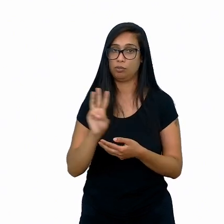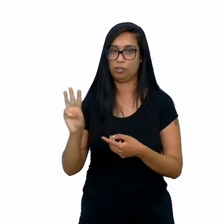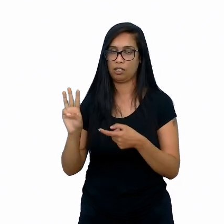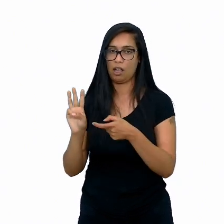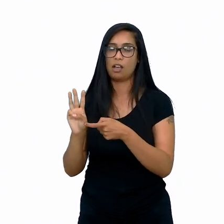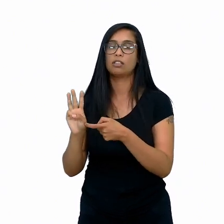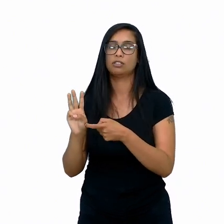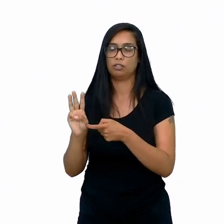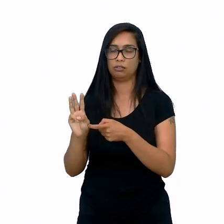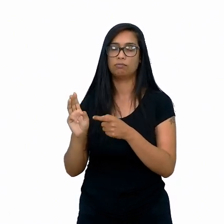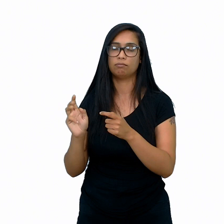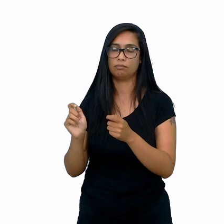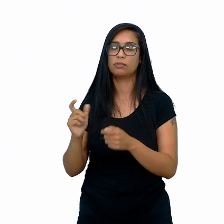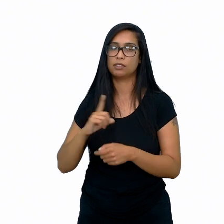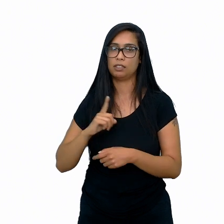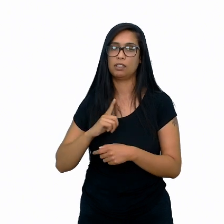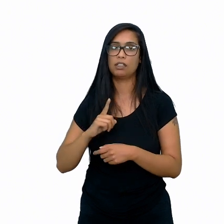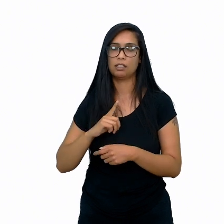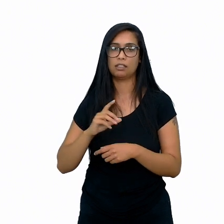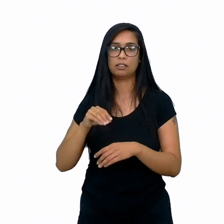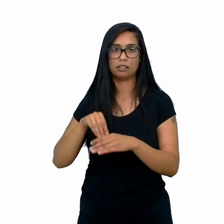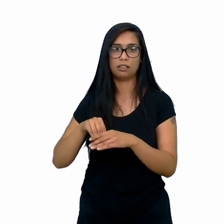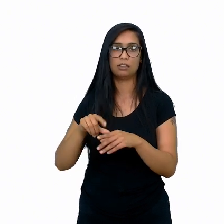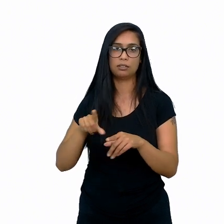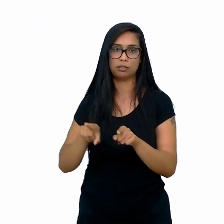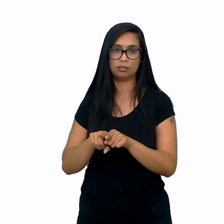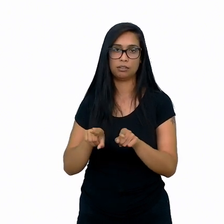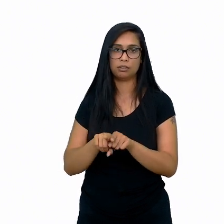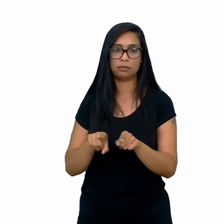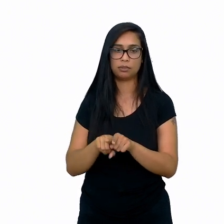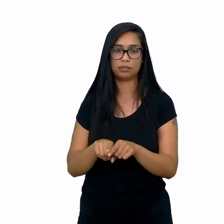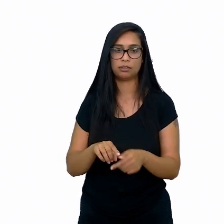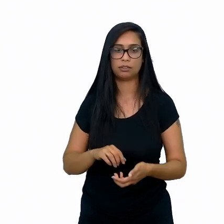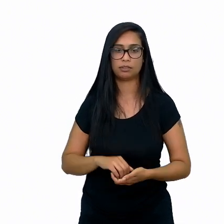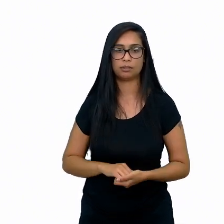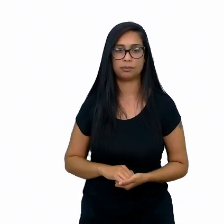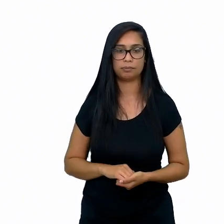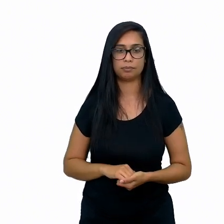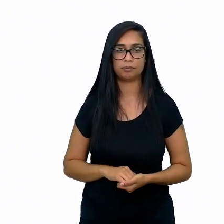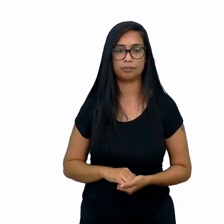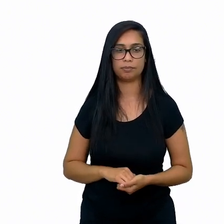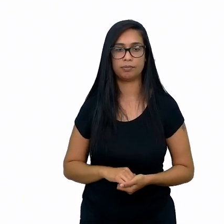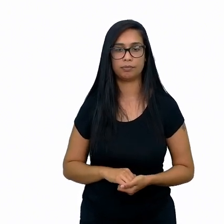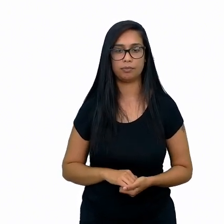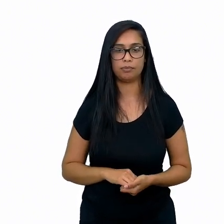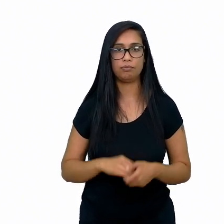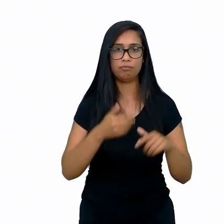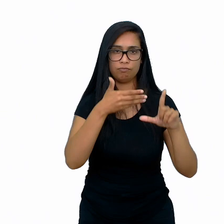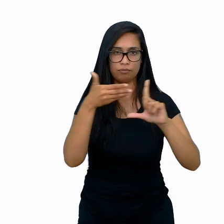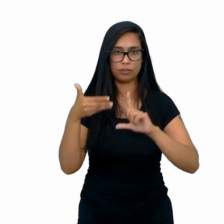se aprofundarem e estudar. Bom, vou descompartilhar aqui.